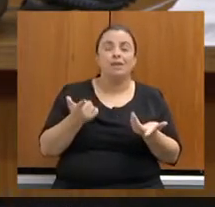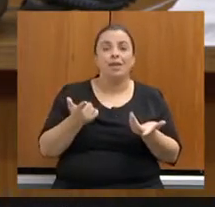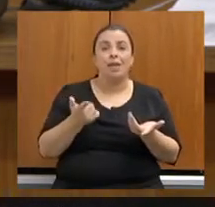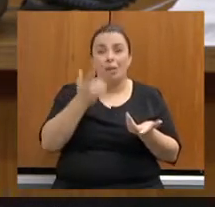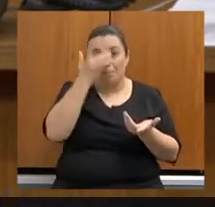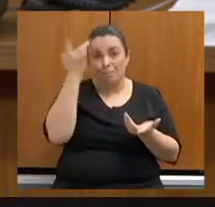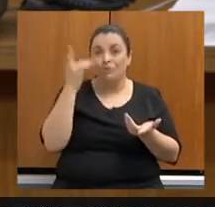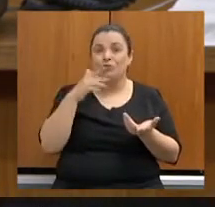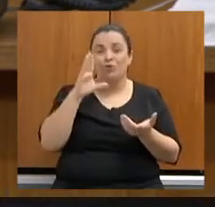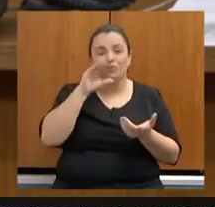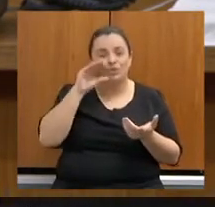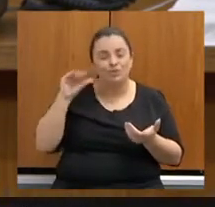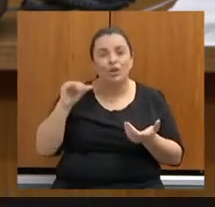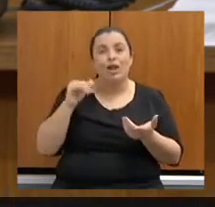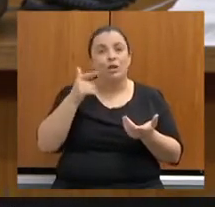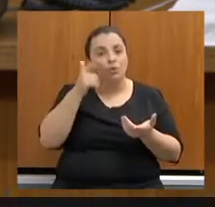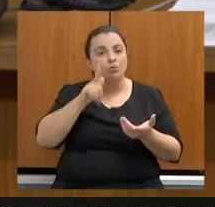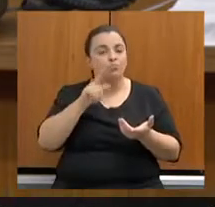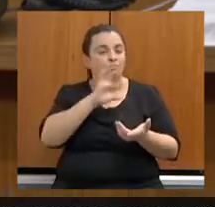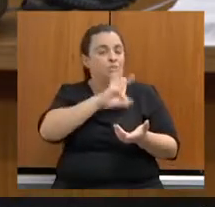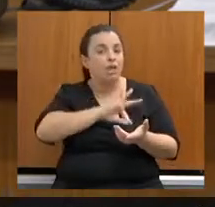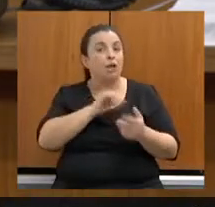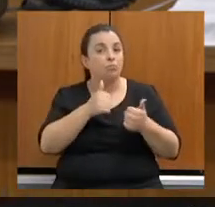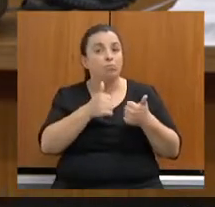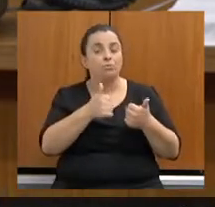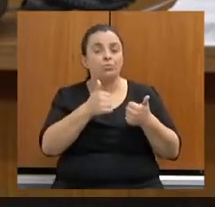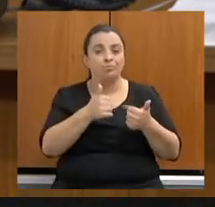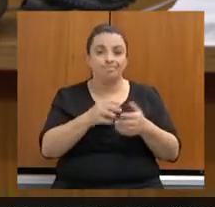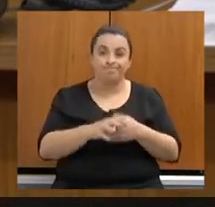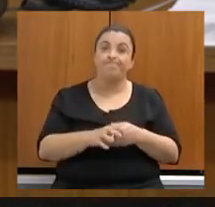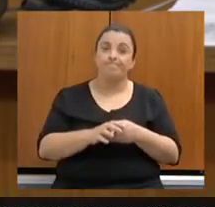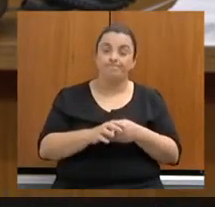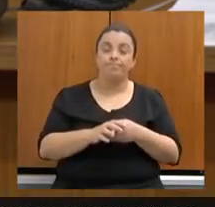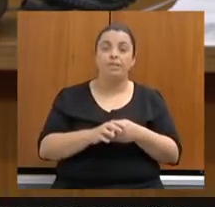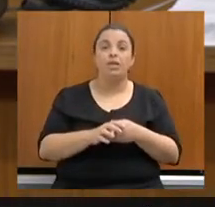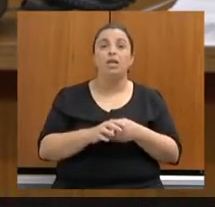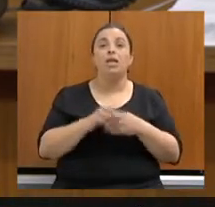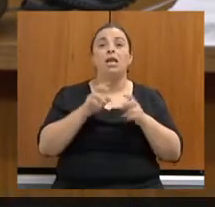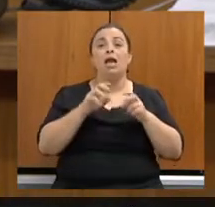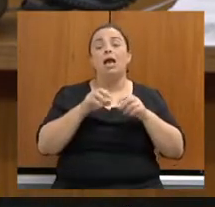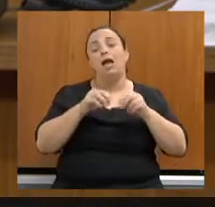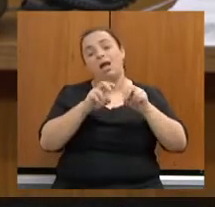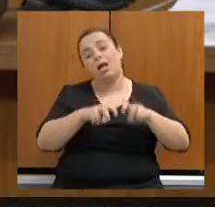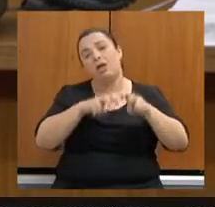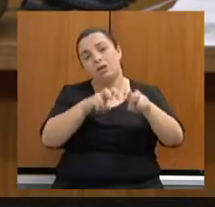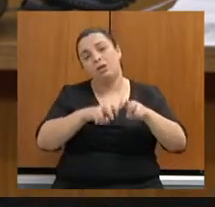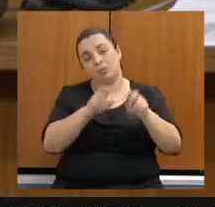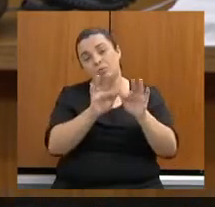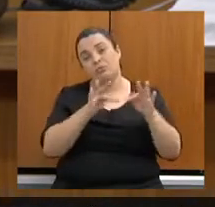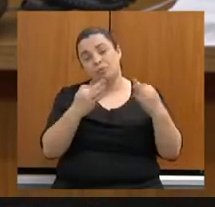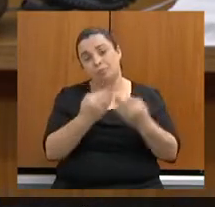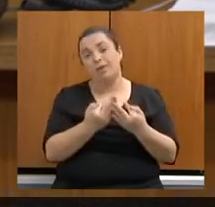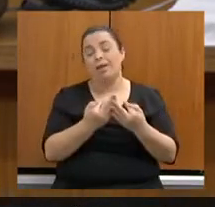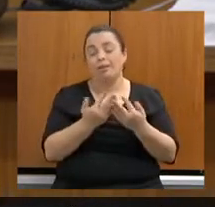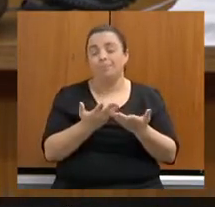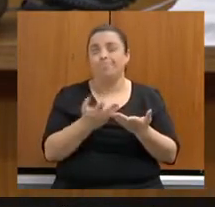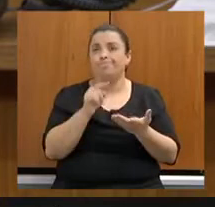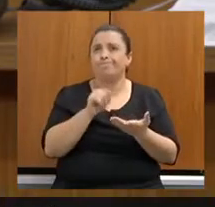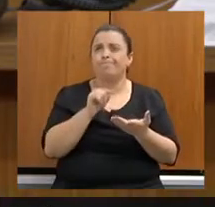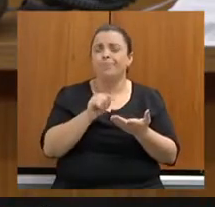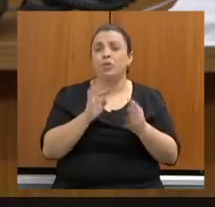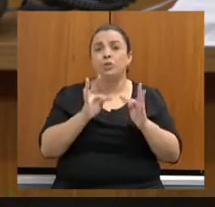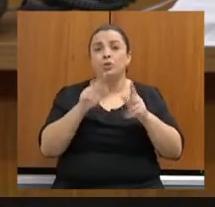os servidores que ajudam próprio desenvolvimento do nosso estado em relação à Agricultura Familiar toda praticamente